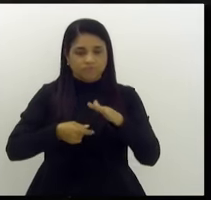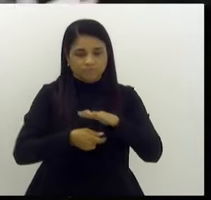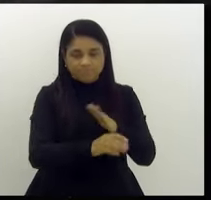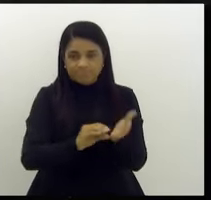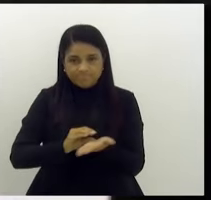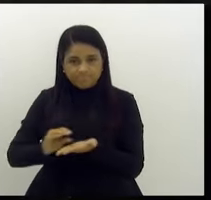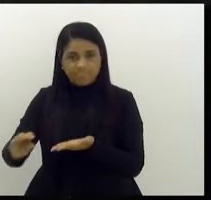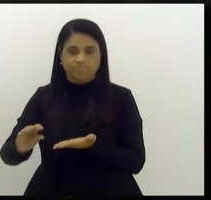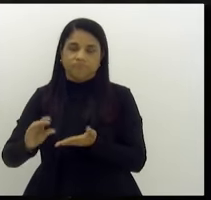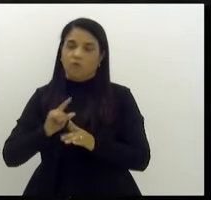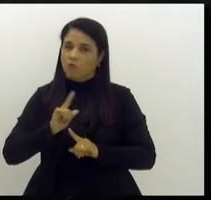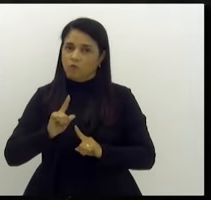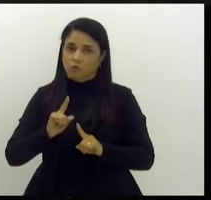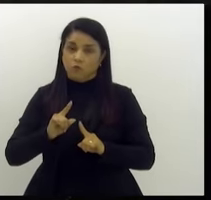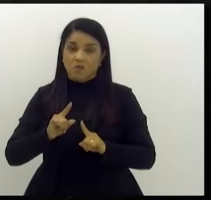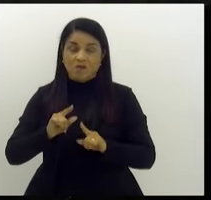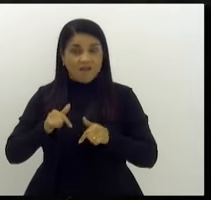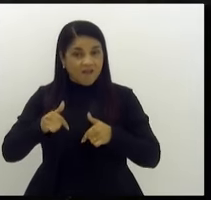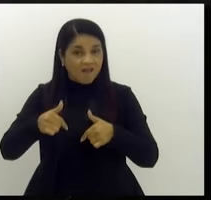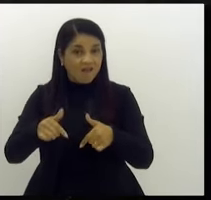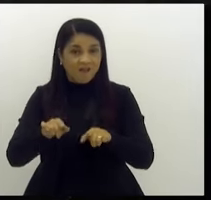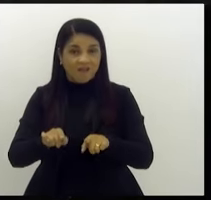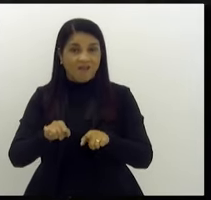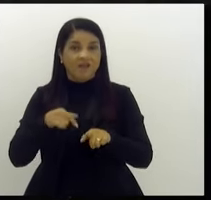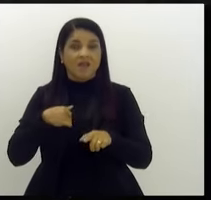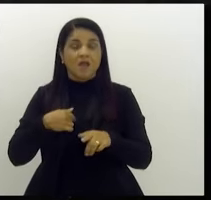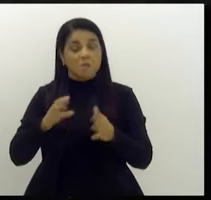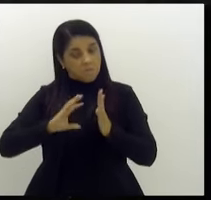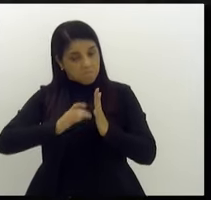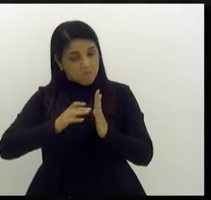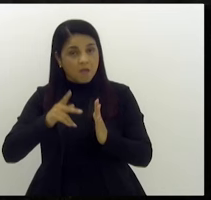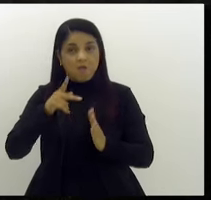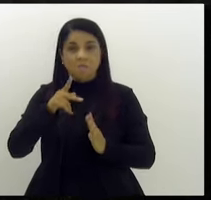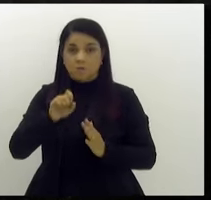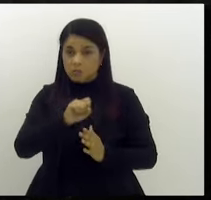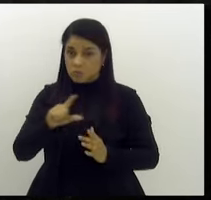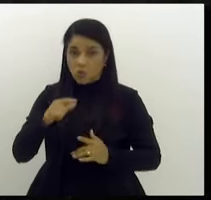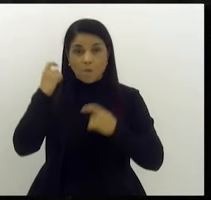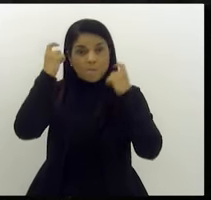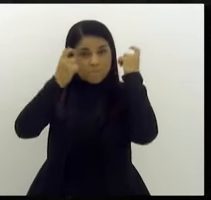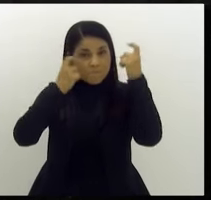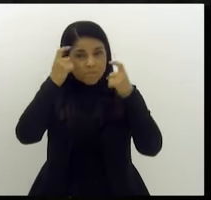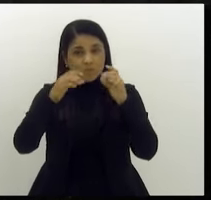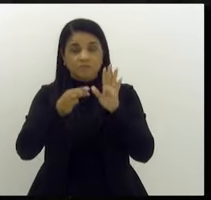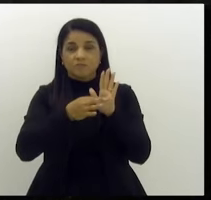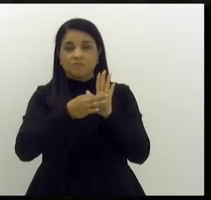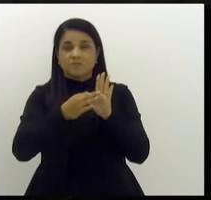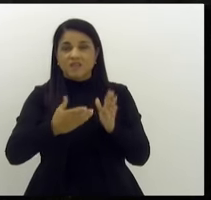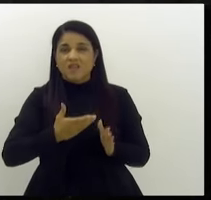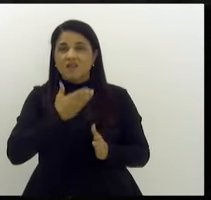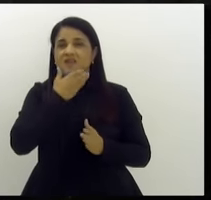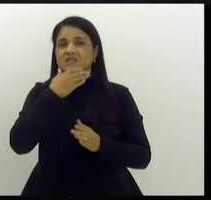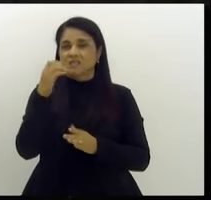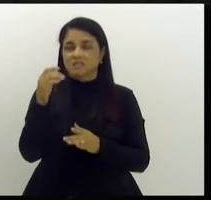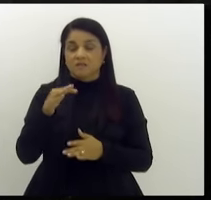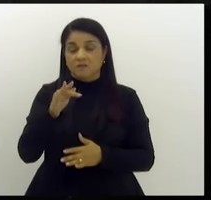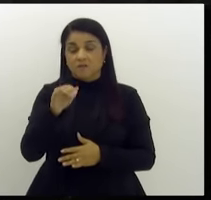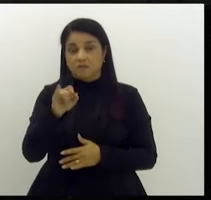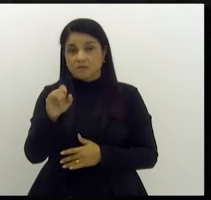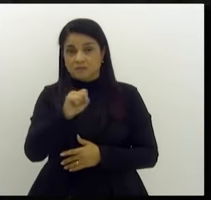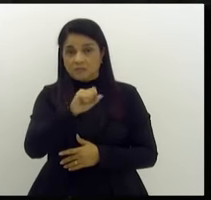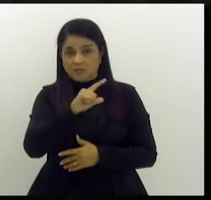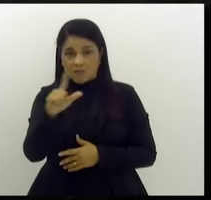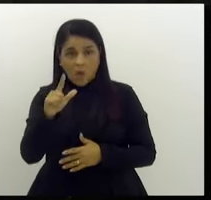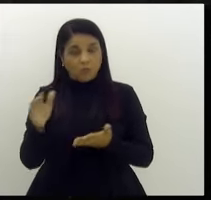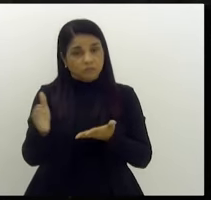execução dos Fundos A gente tem a gente é sim uma bancada preocupada com a crise fiscal de arrecadação do estado